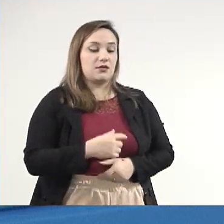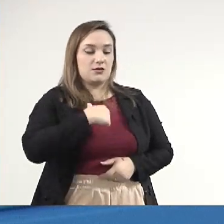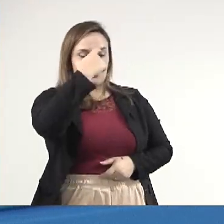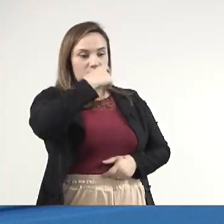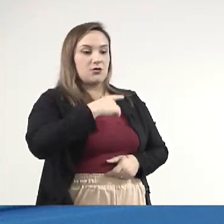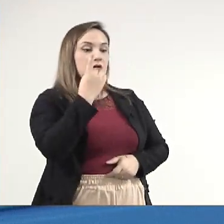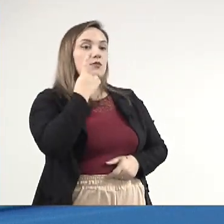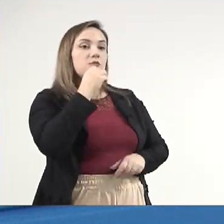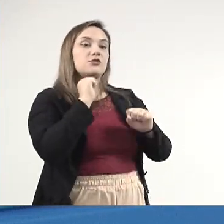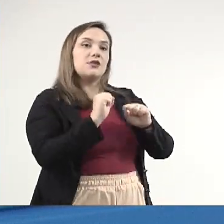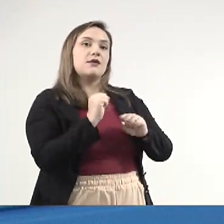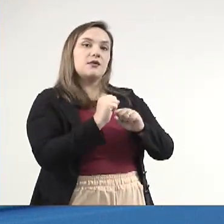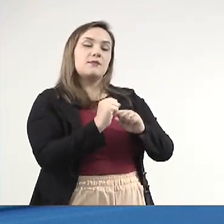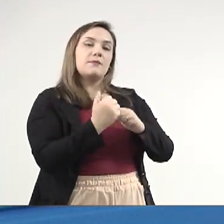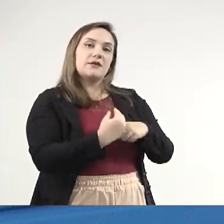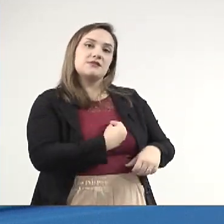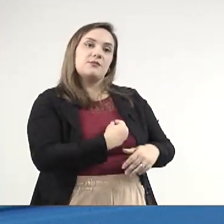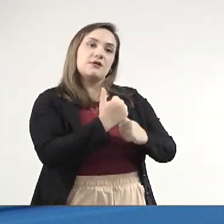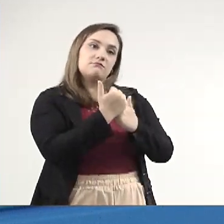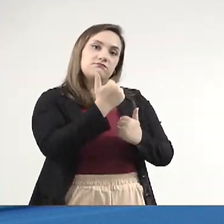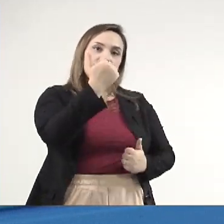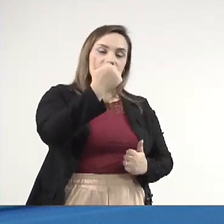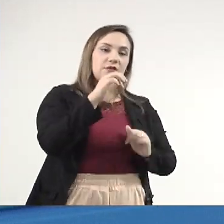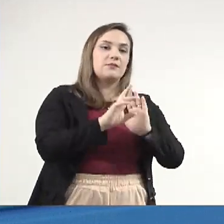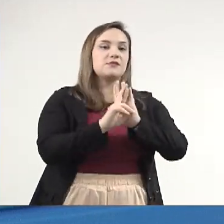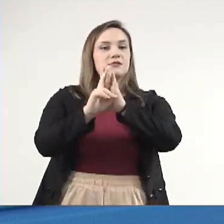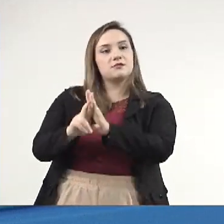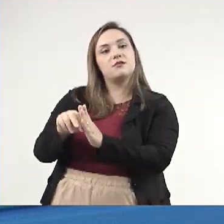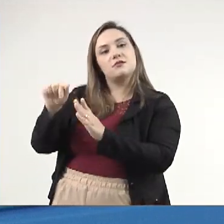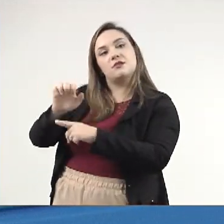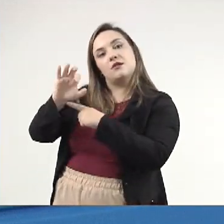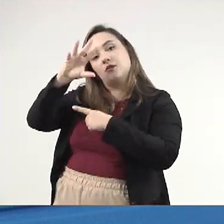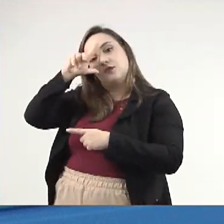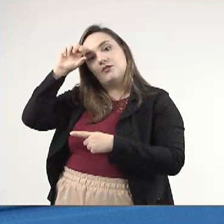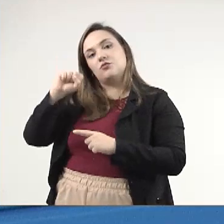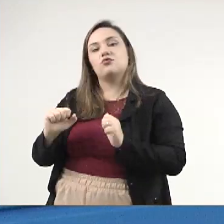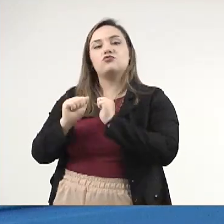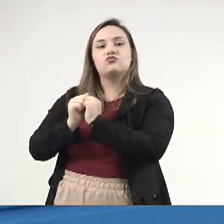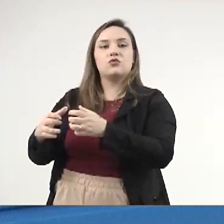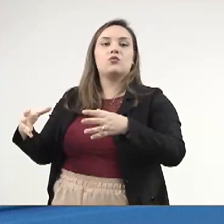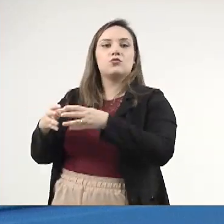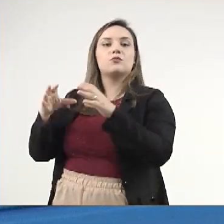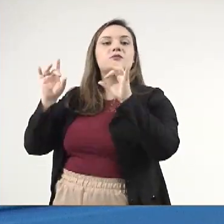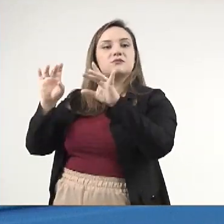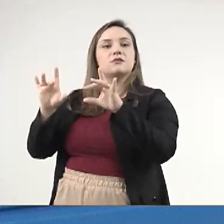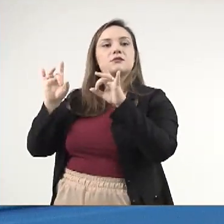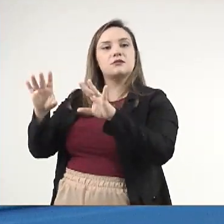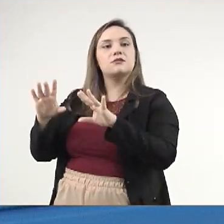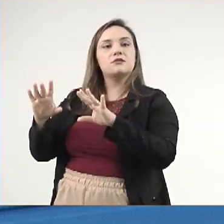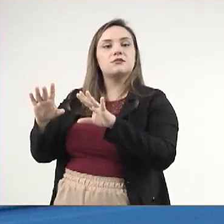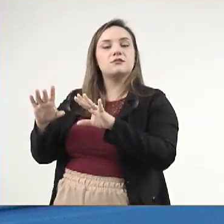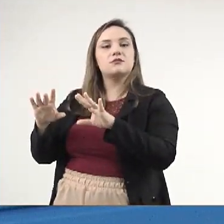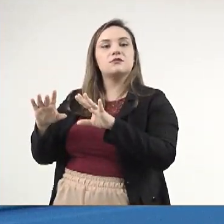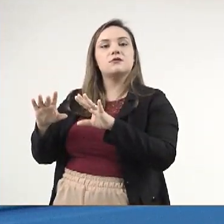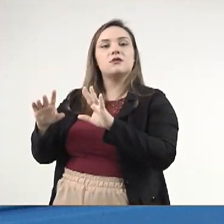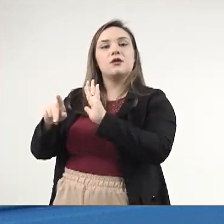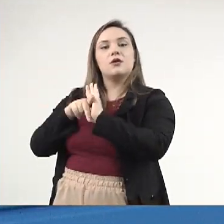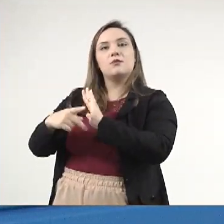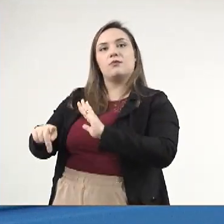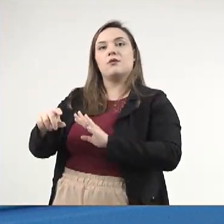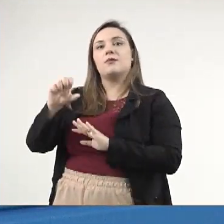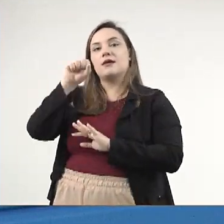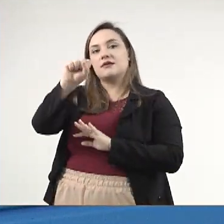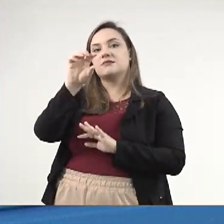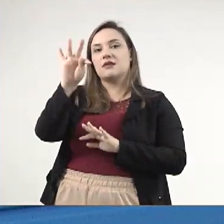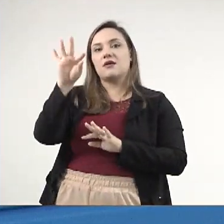como membro suplente na representação do Estado de Mato Grosso do Sul junto à Comissão Especial de Conciliação designada pelo Supremo Tribunal